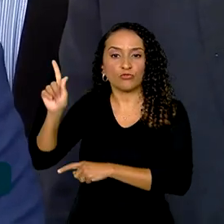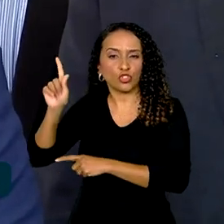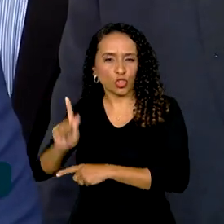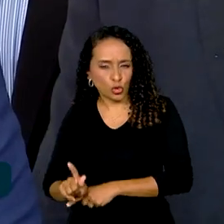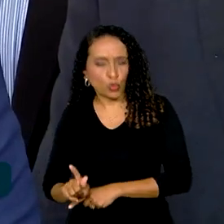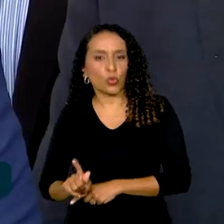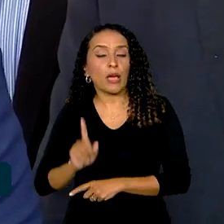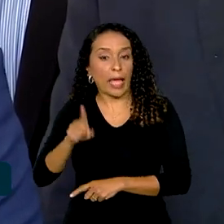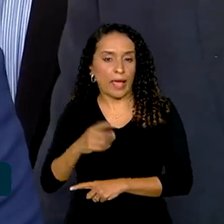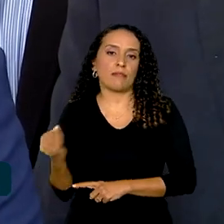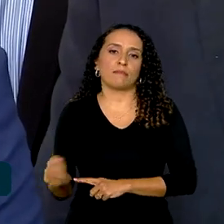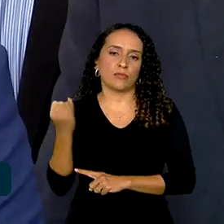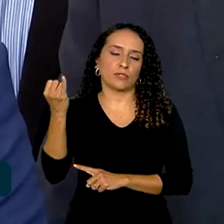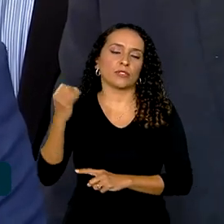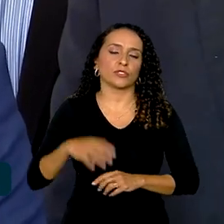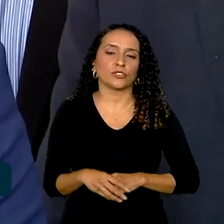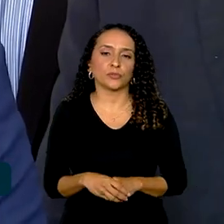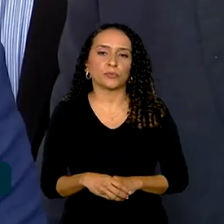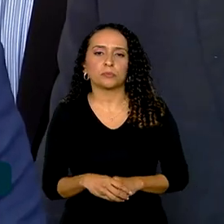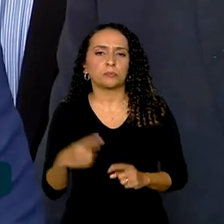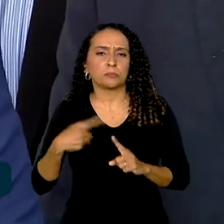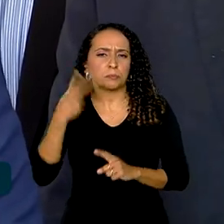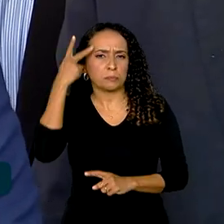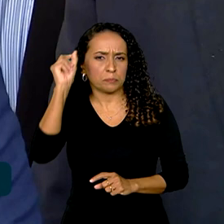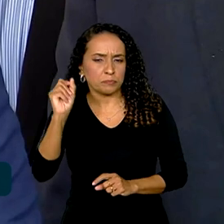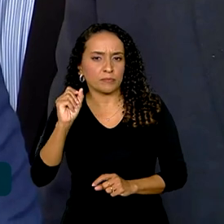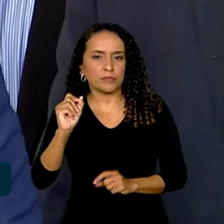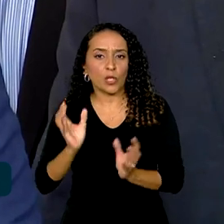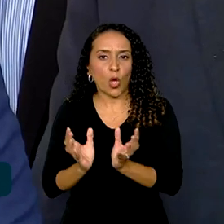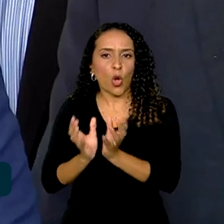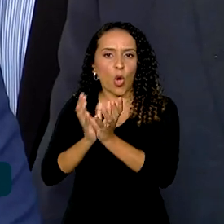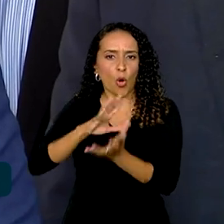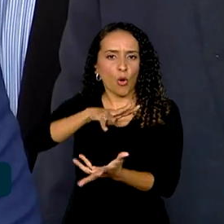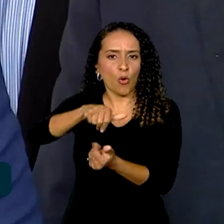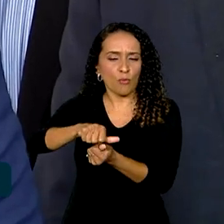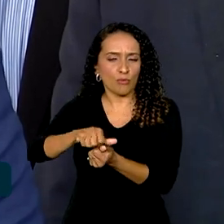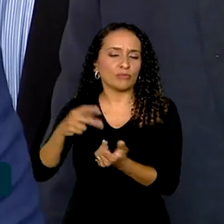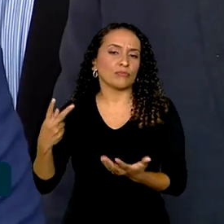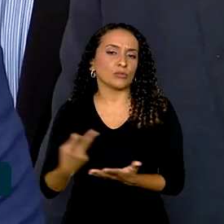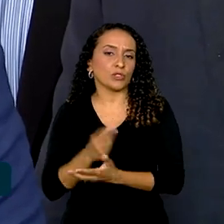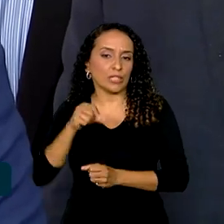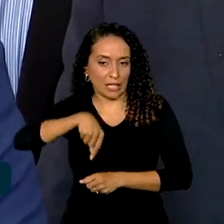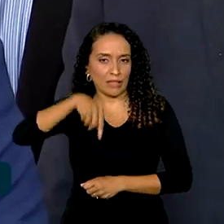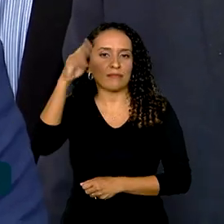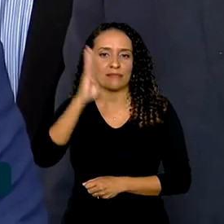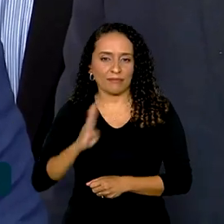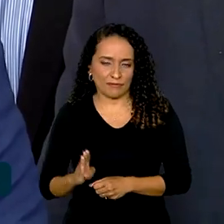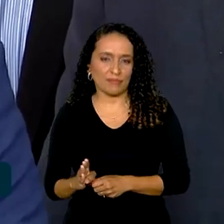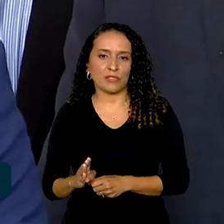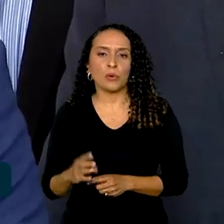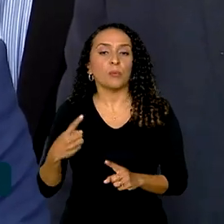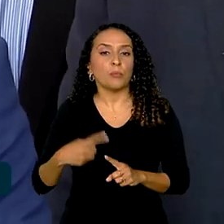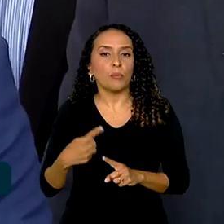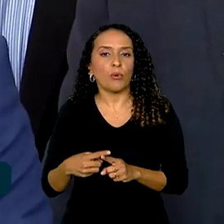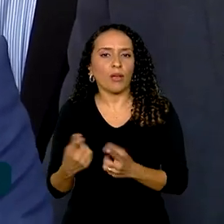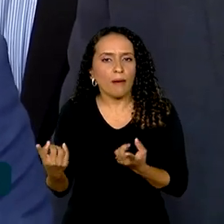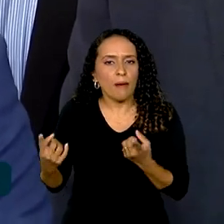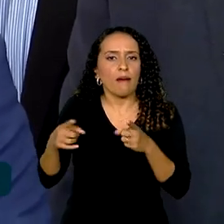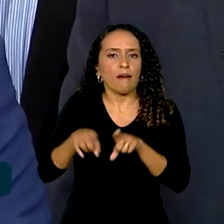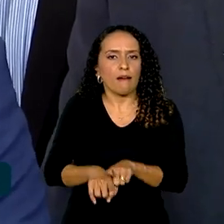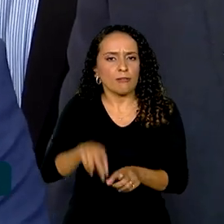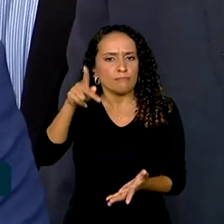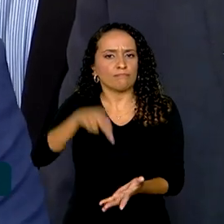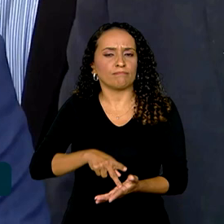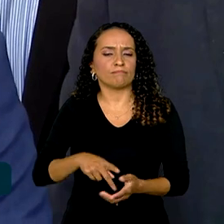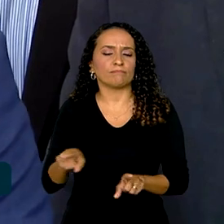E isso é muito importante para que a Copa do Mundo aconteça no Brasil, porque consolida de